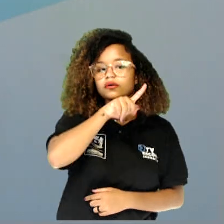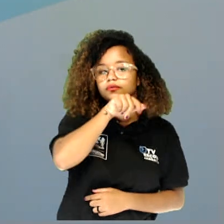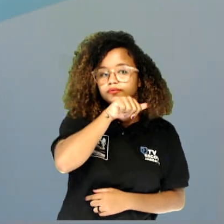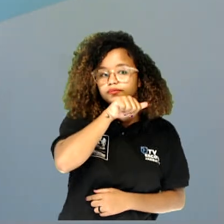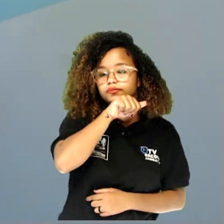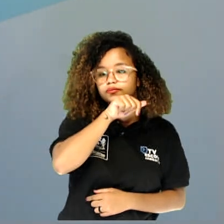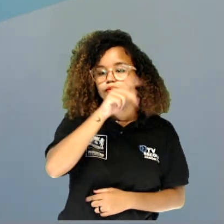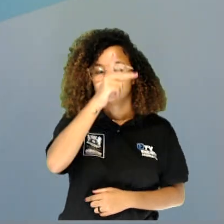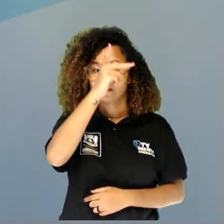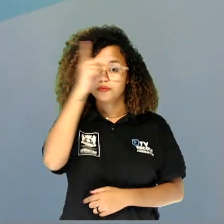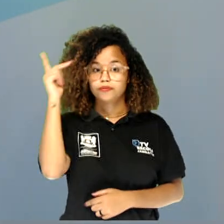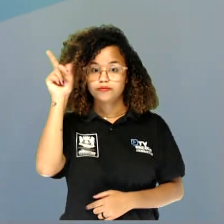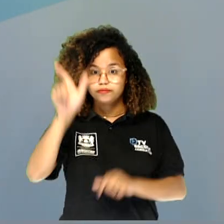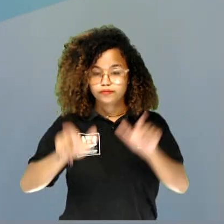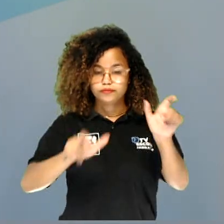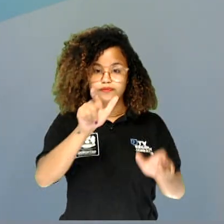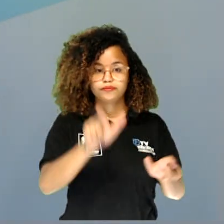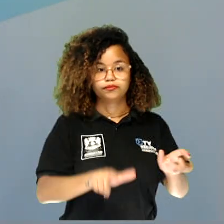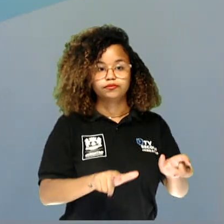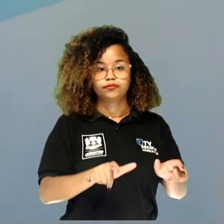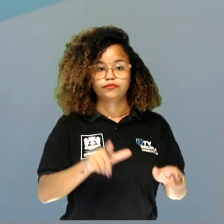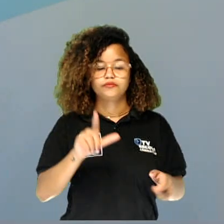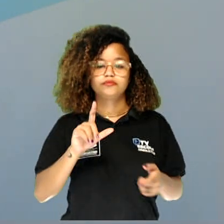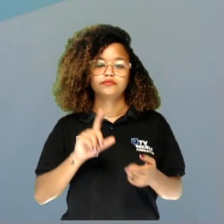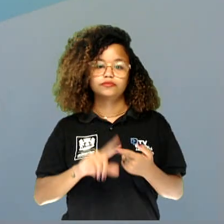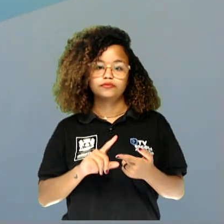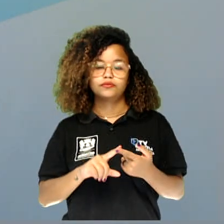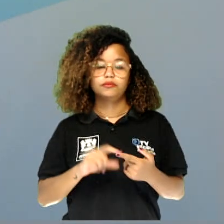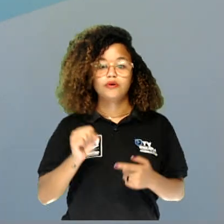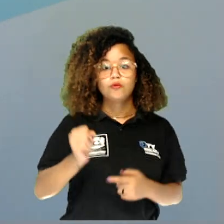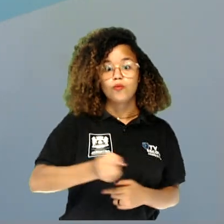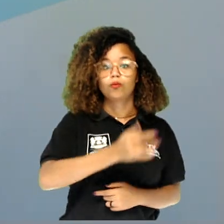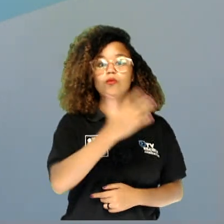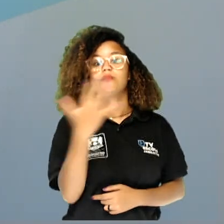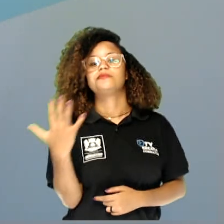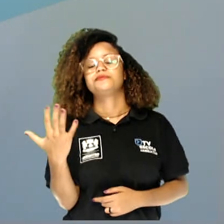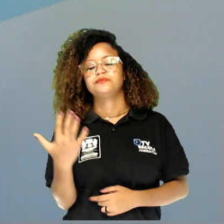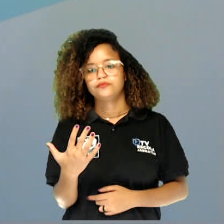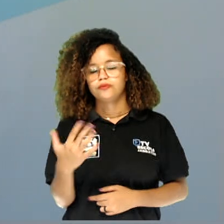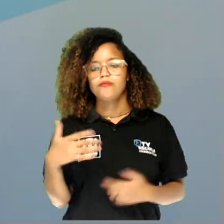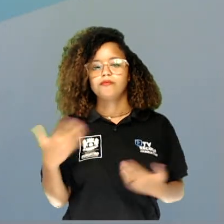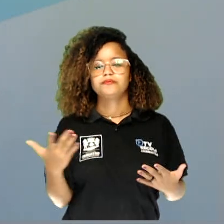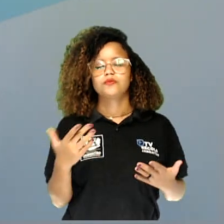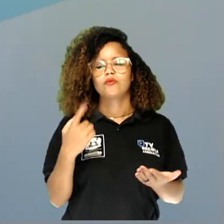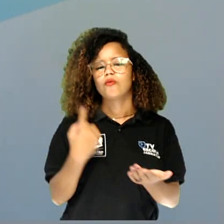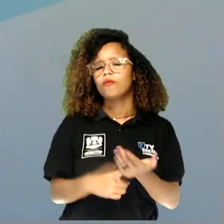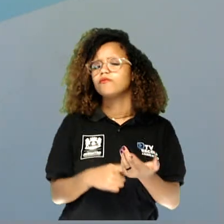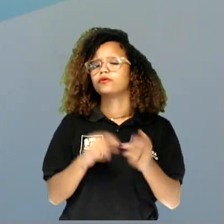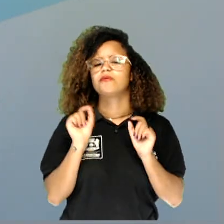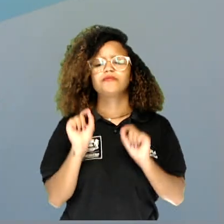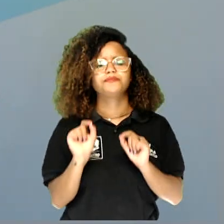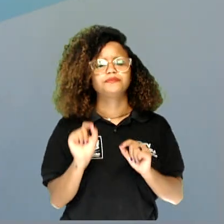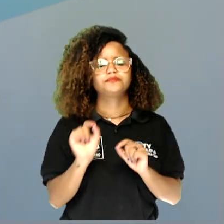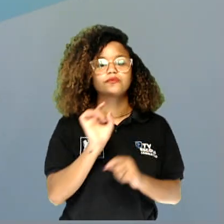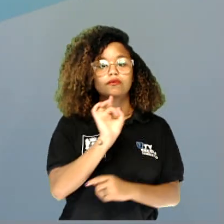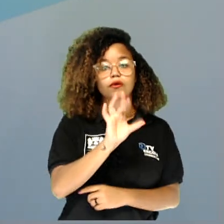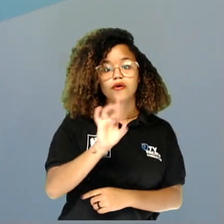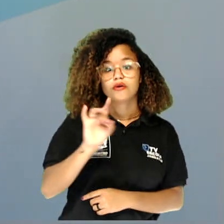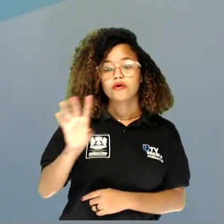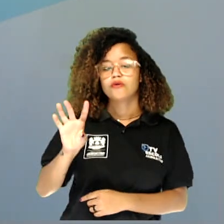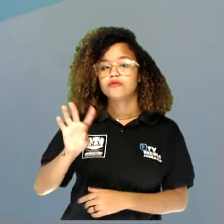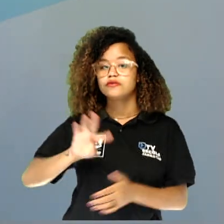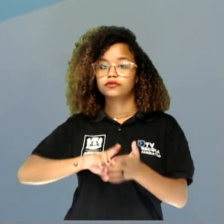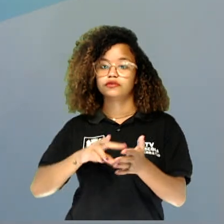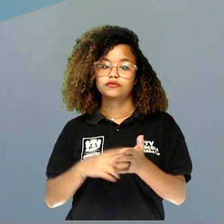animal, pessoa e temos a quantidade de pontos. Vamos combinar o seguinte: cada um vai